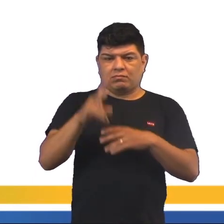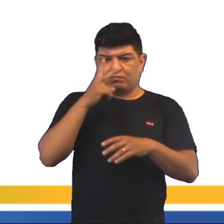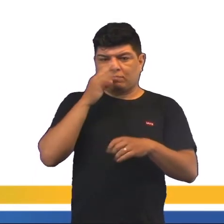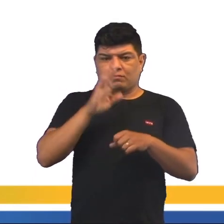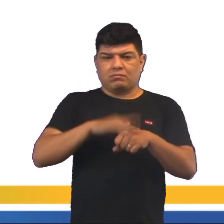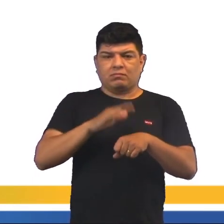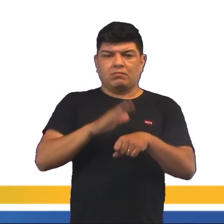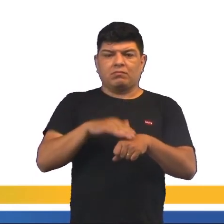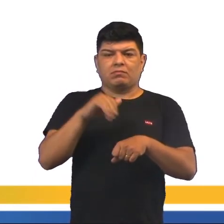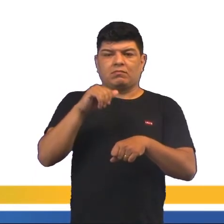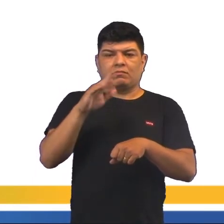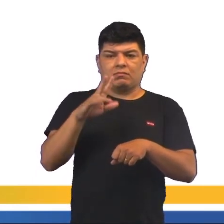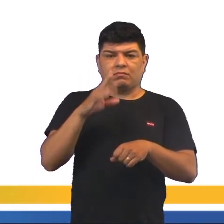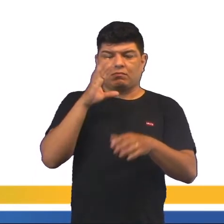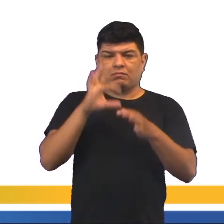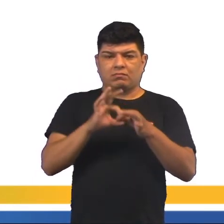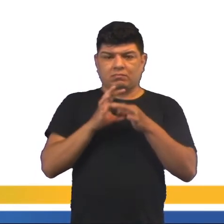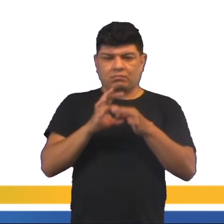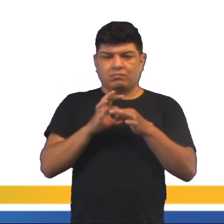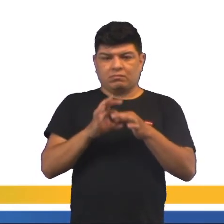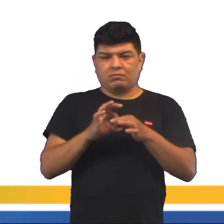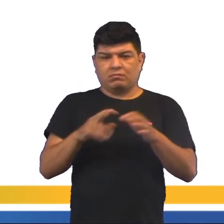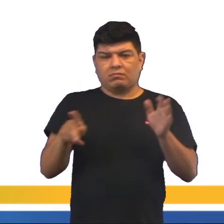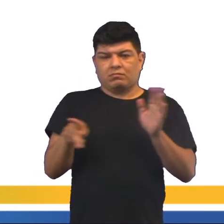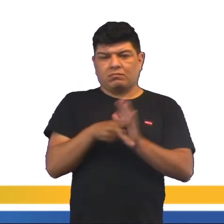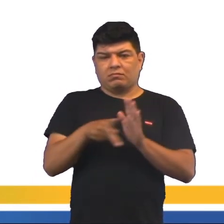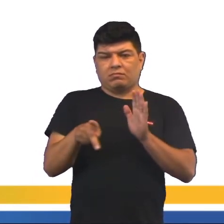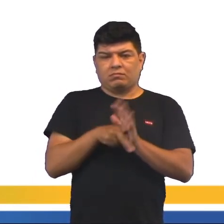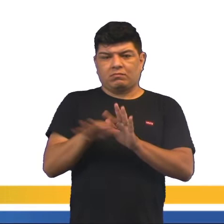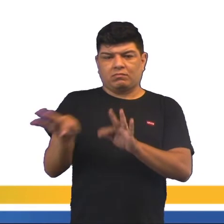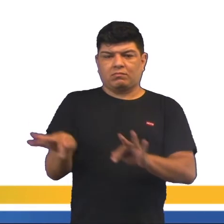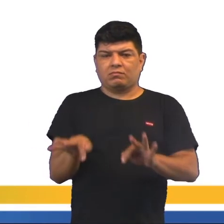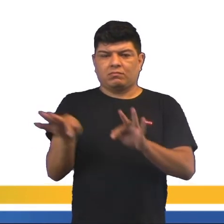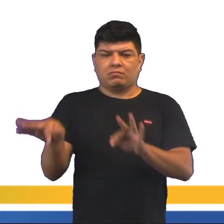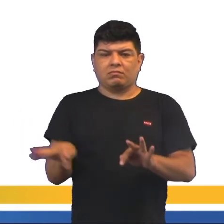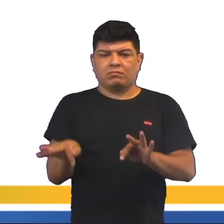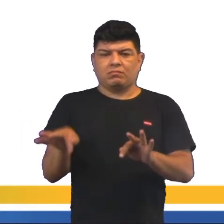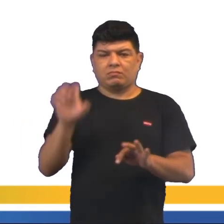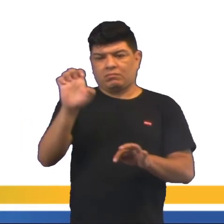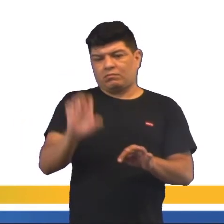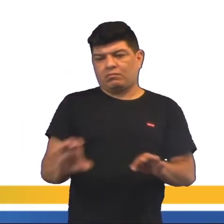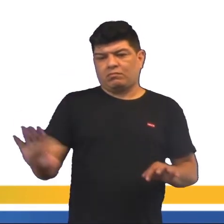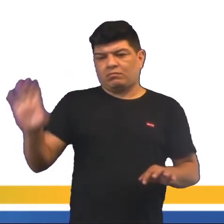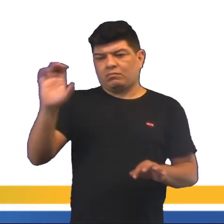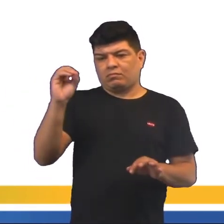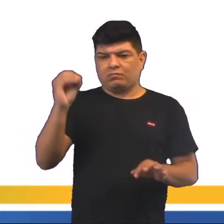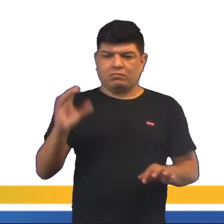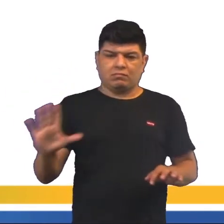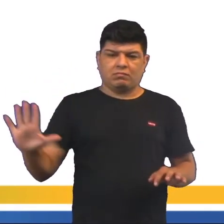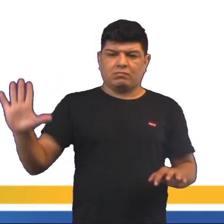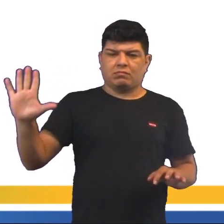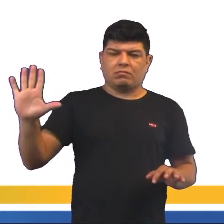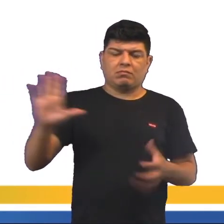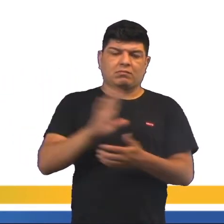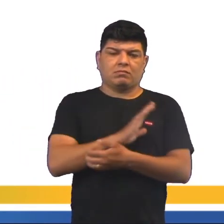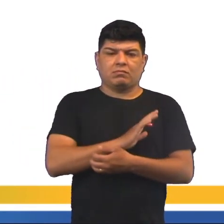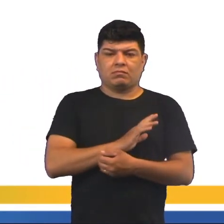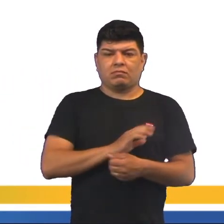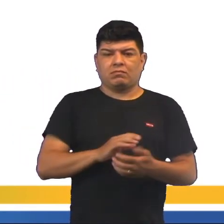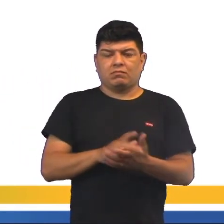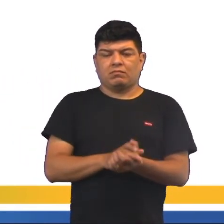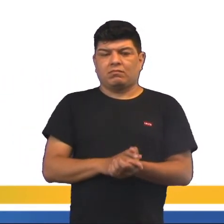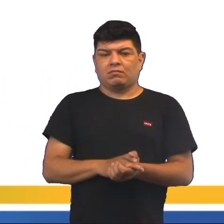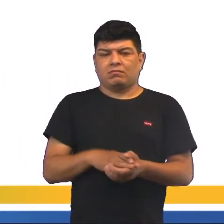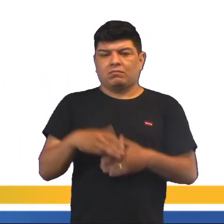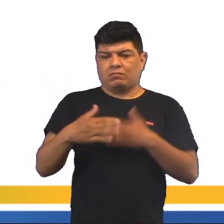que corresponde à raiz da proto-feudalização da Europa Ocidental, ou seja, né, o embrião